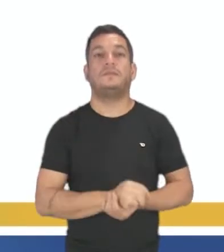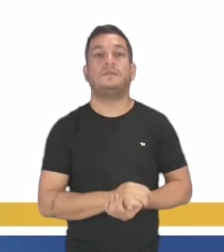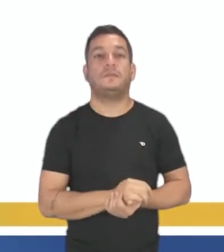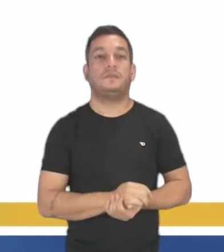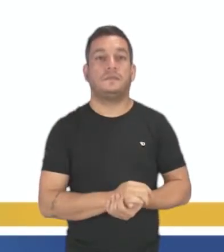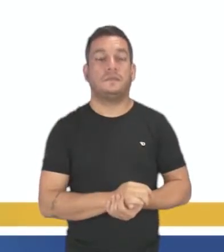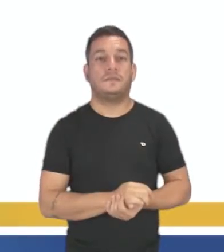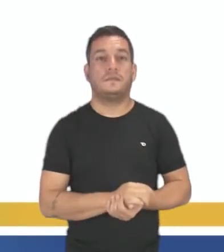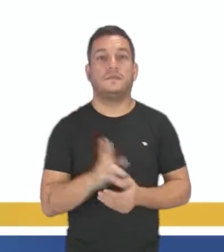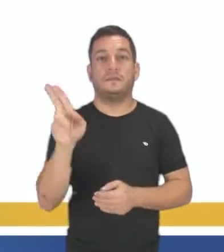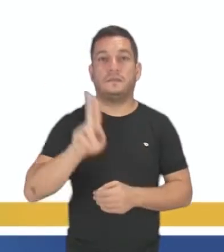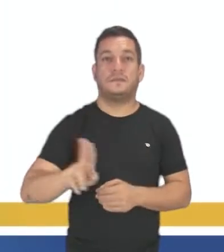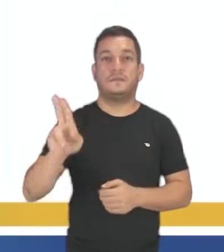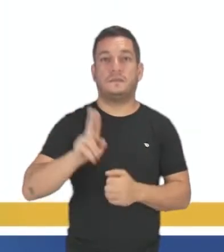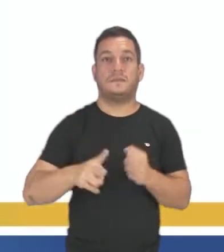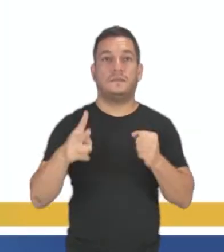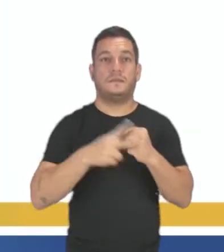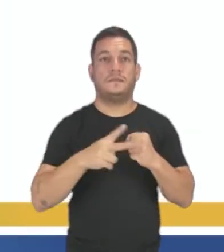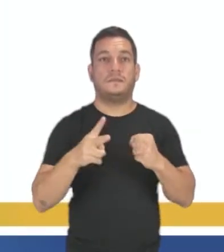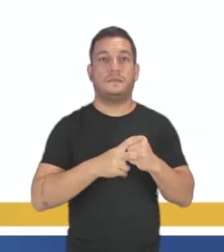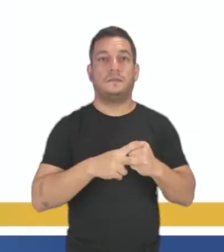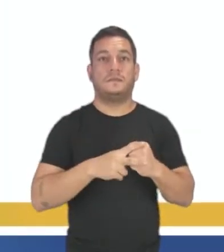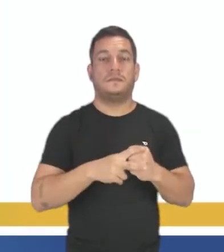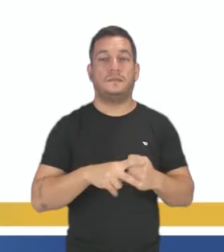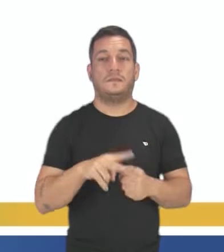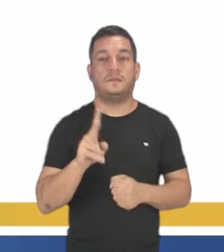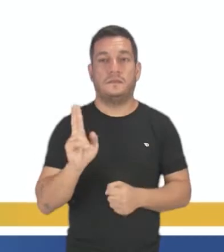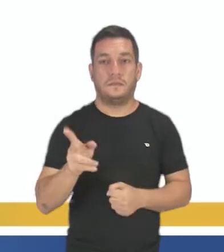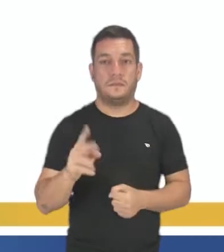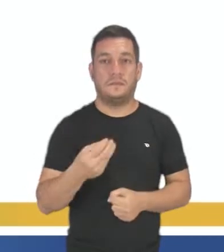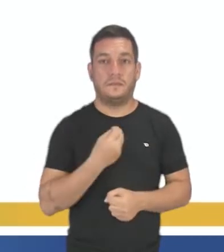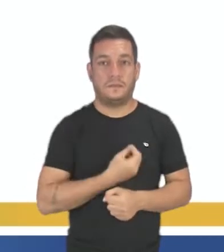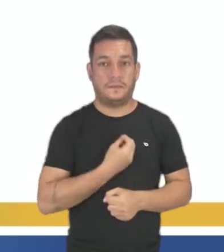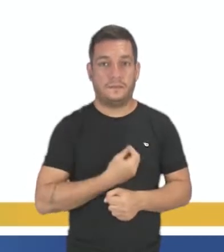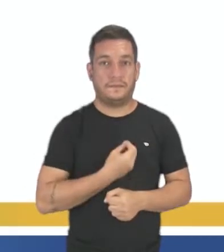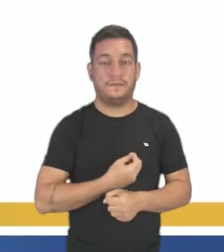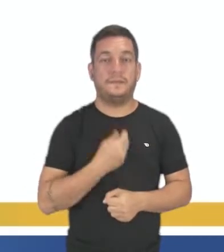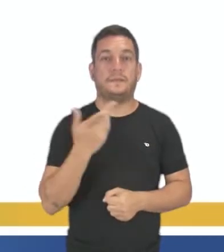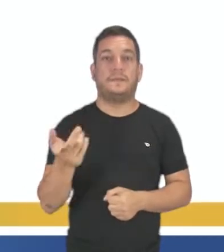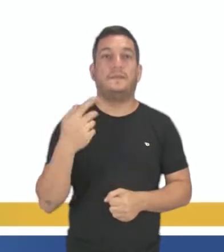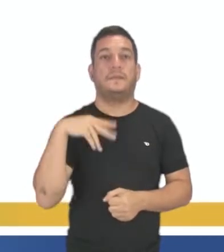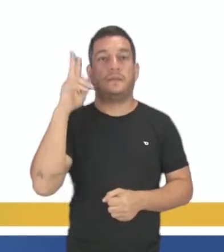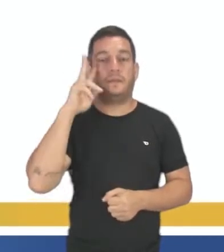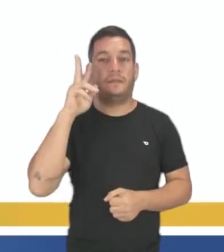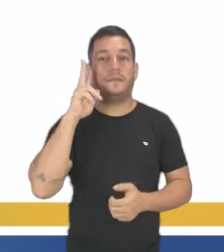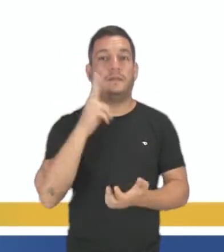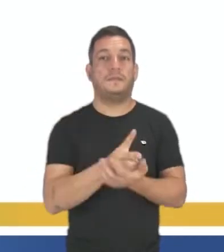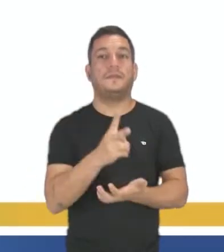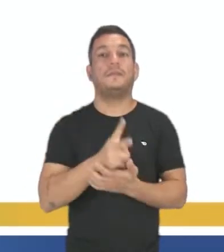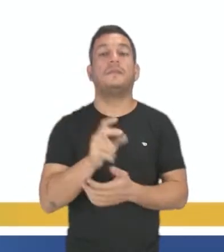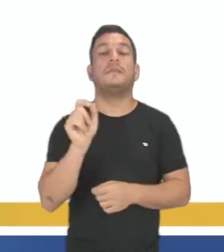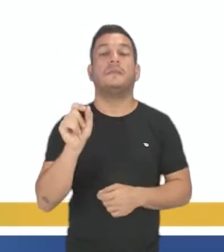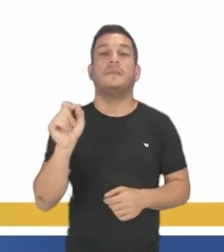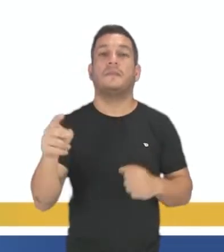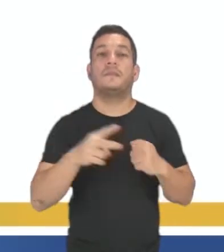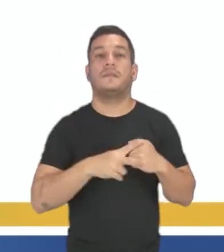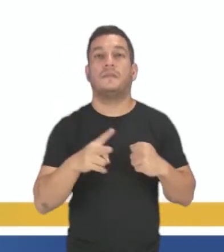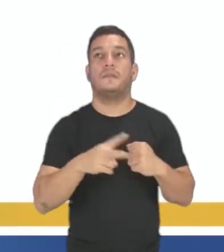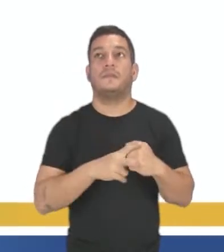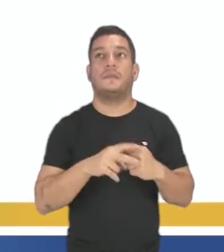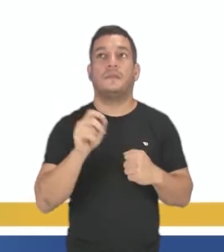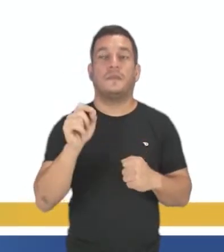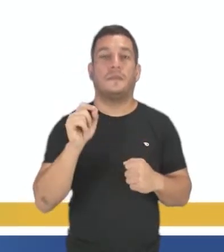tá? Utiliza verbos predominantemente no presente, lembrando sempre os